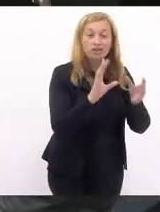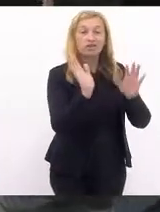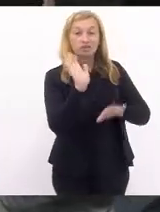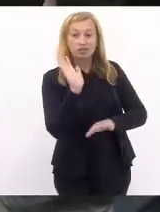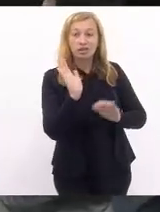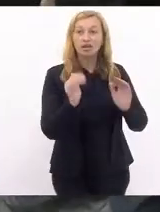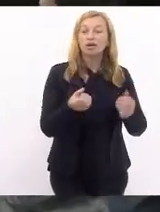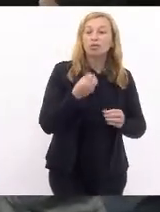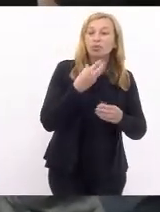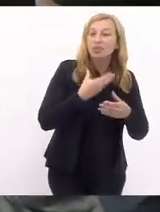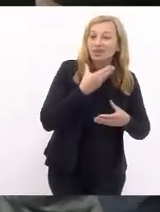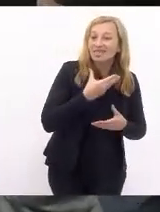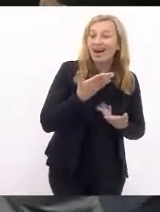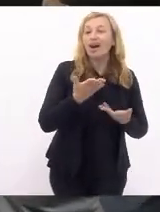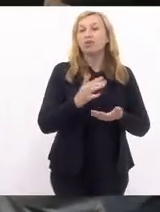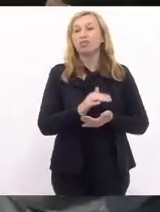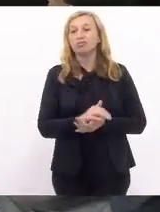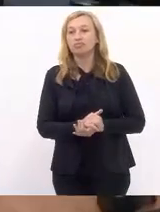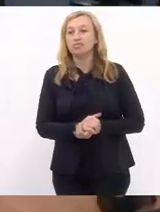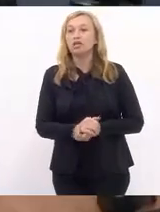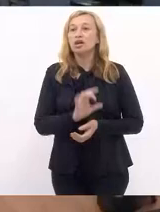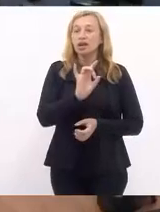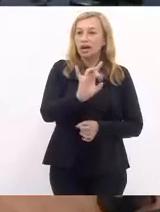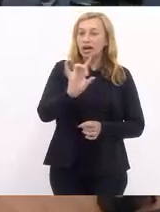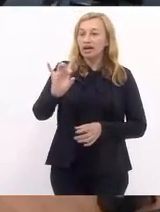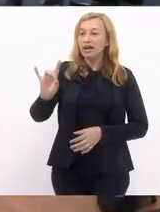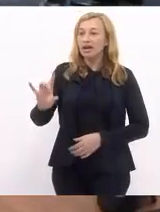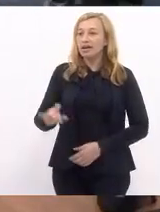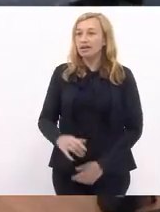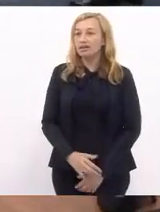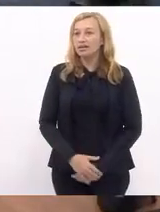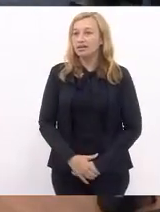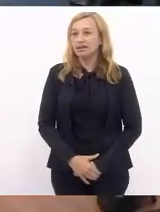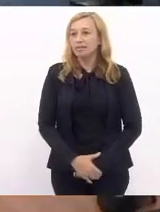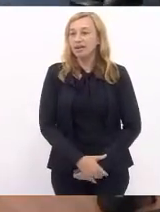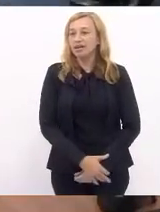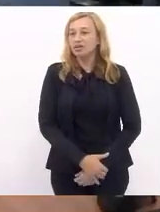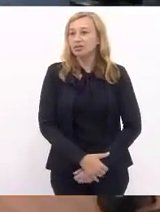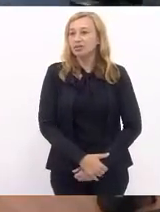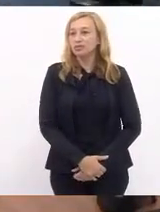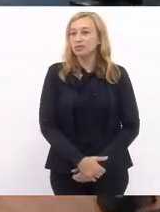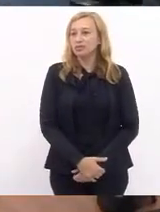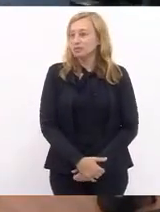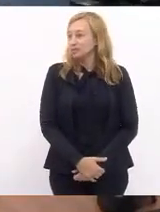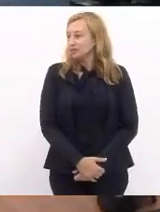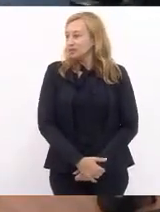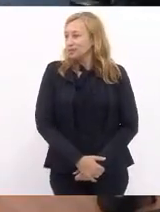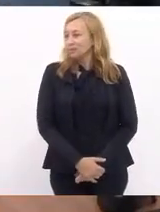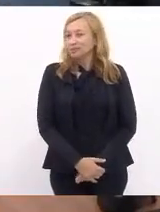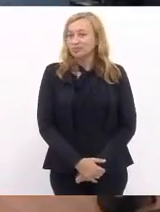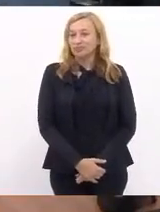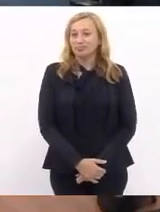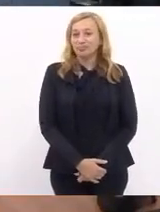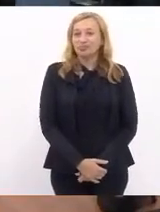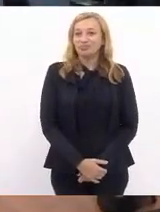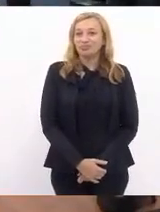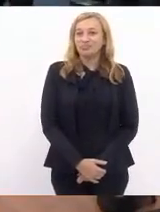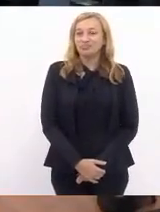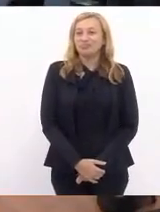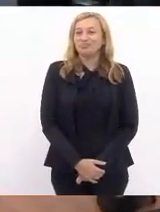despedida e desejar bom Natal um um de cada vez em fila indiana e enquanto isso nós